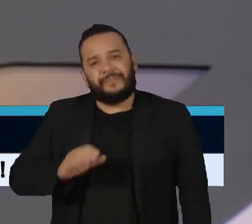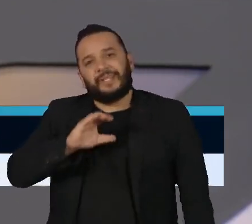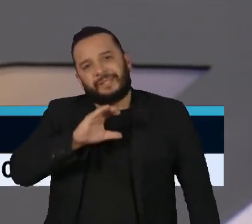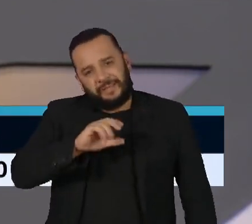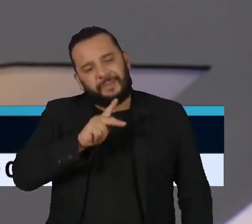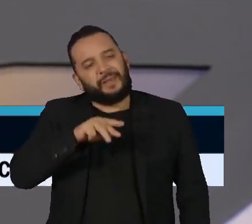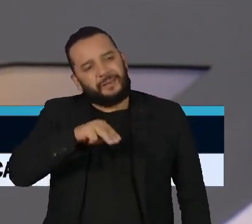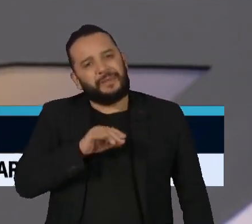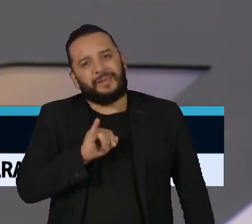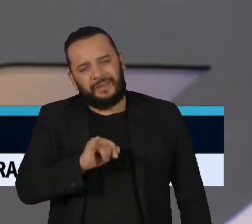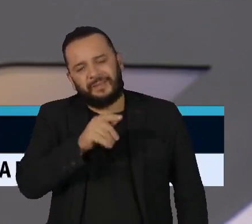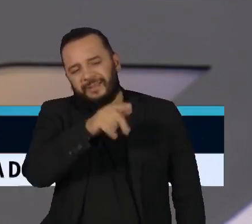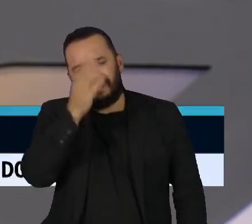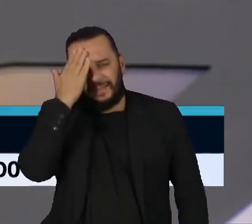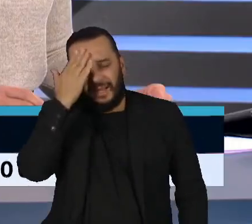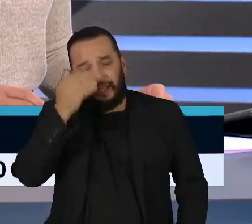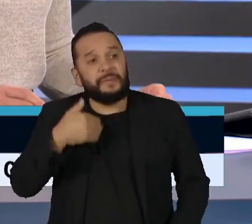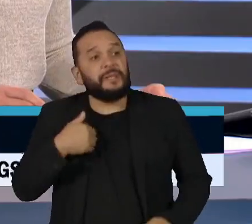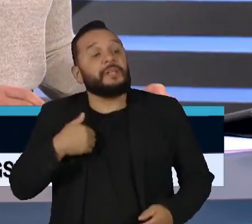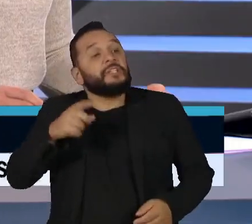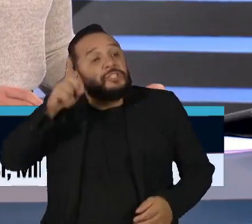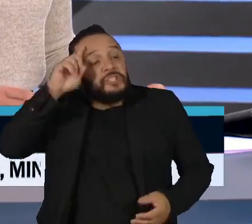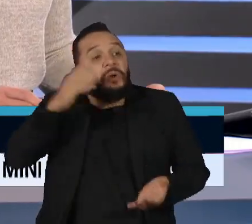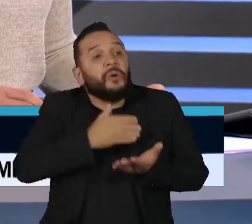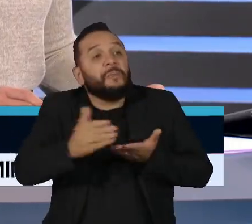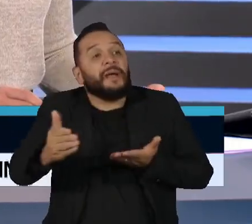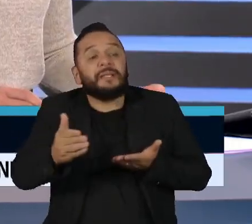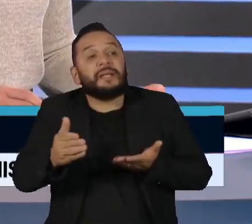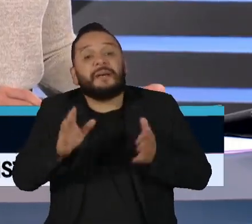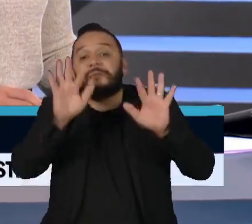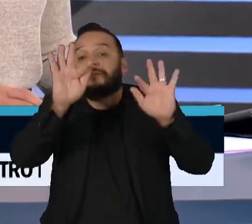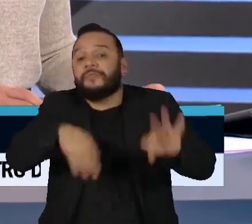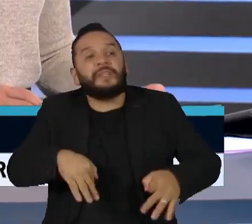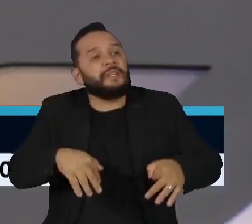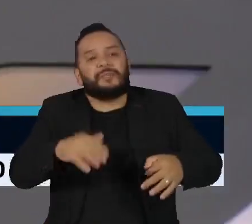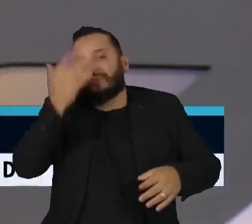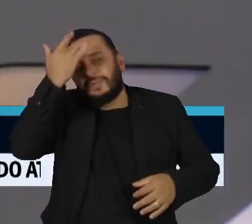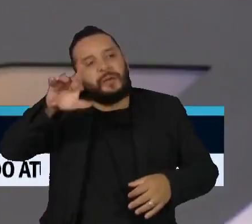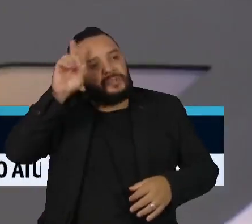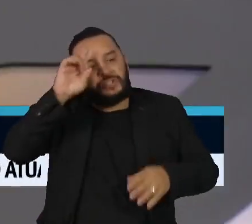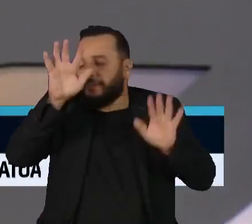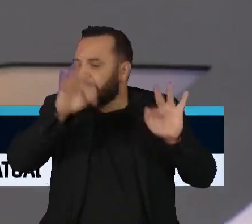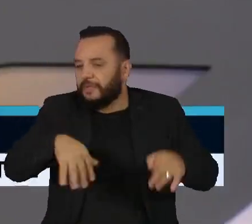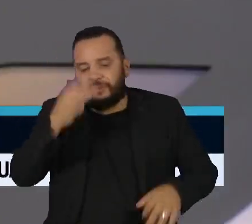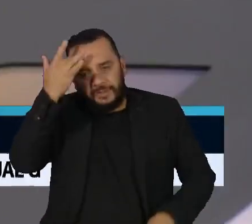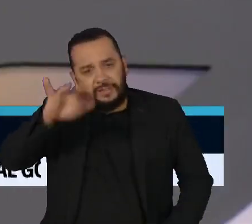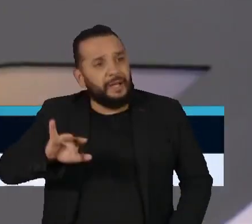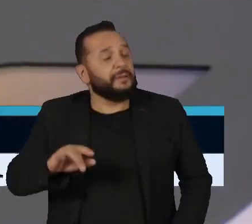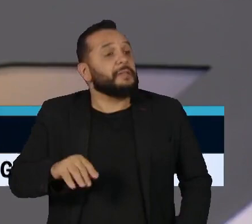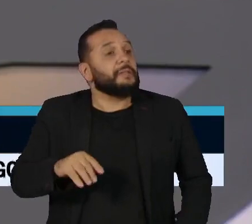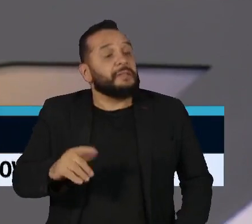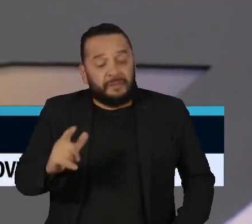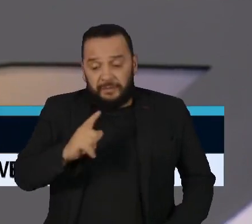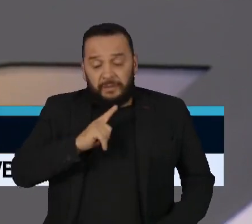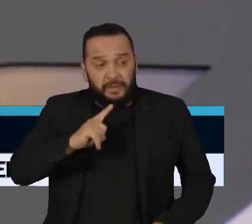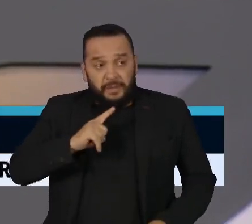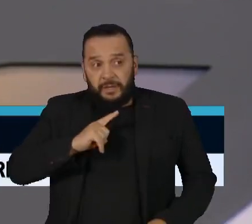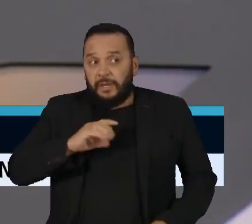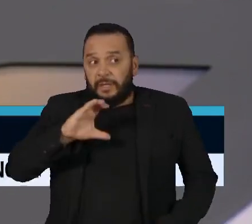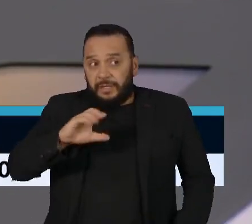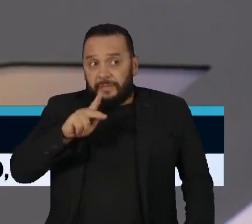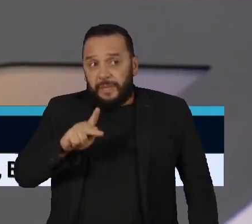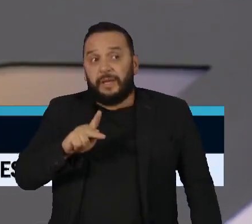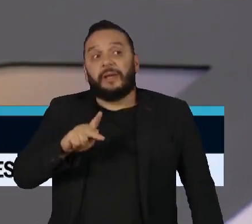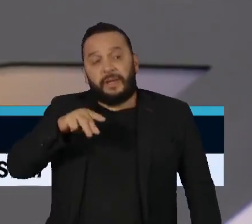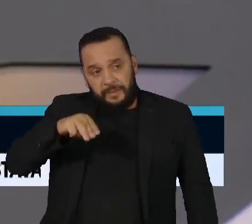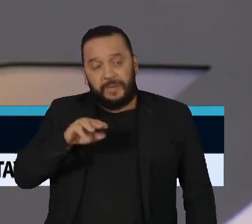uma velha frase Você sabe quando começa não sabe quando acaba e a CPI ela é um fórum é que mesmo você não controlando a CPI ou